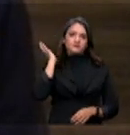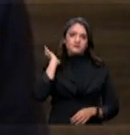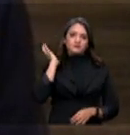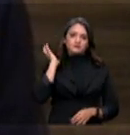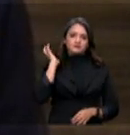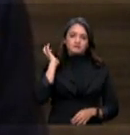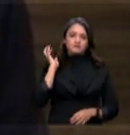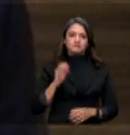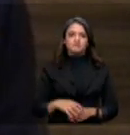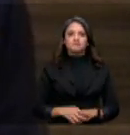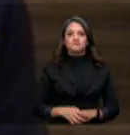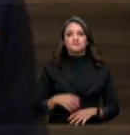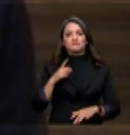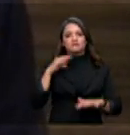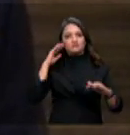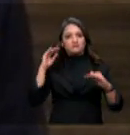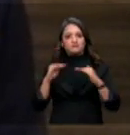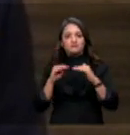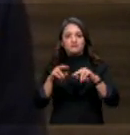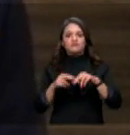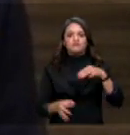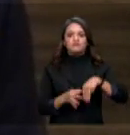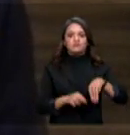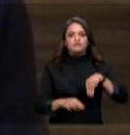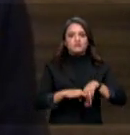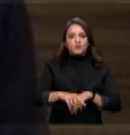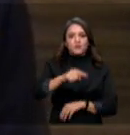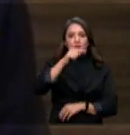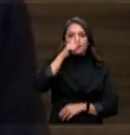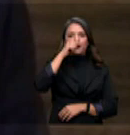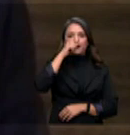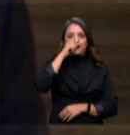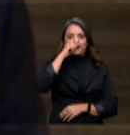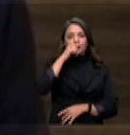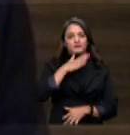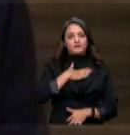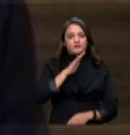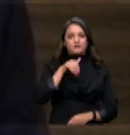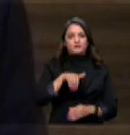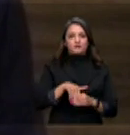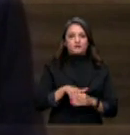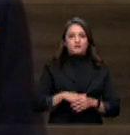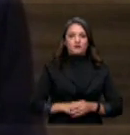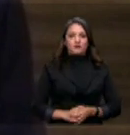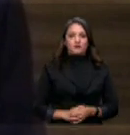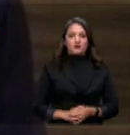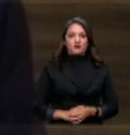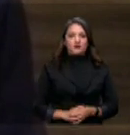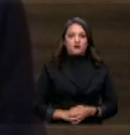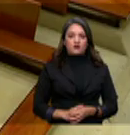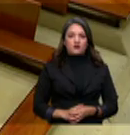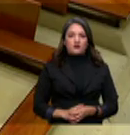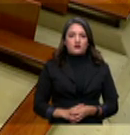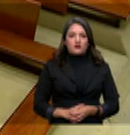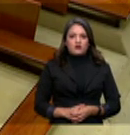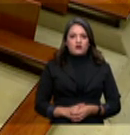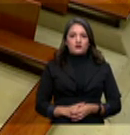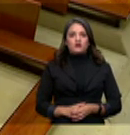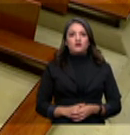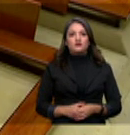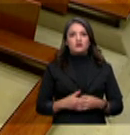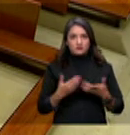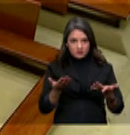que foi igualmente acompanhada pelo ministro Luiz Edson Fachin, como voto, presidente. Então, Vossa Excelência